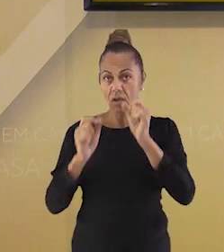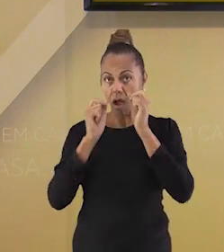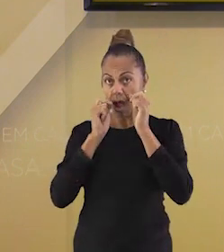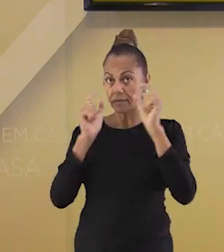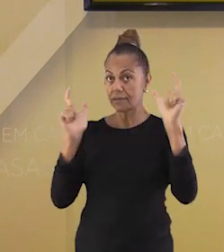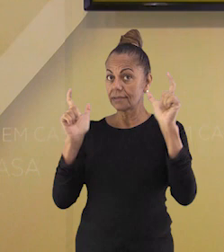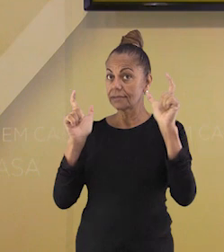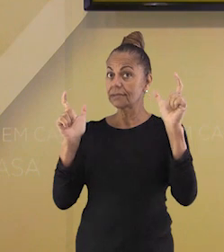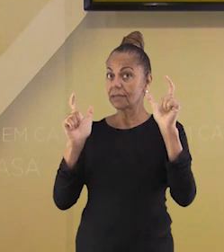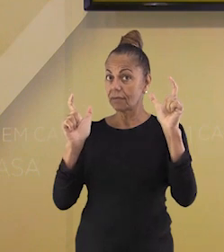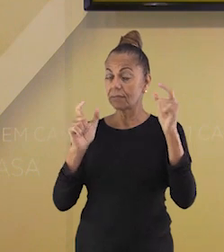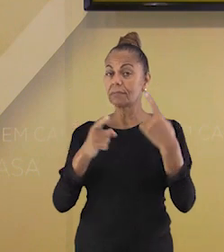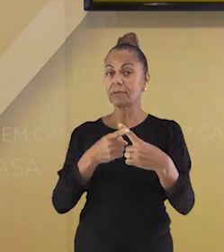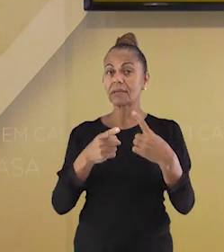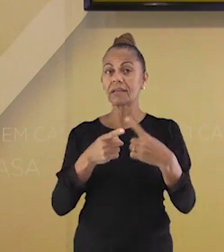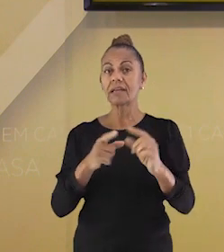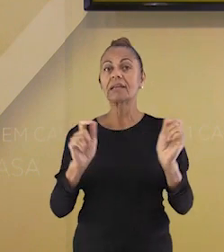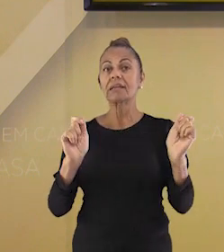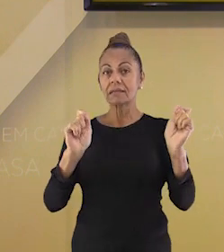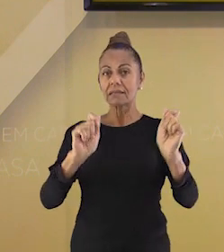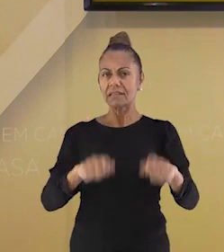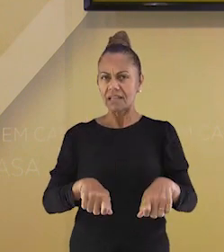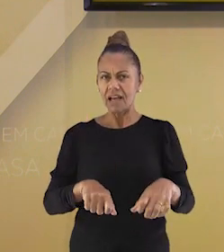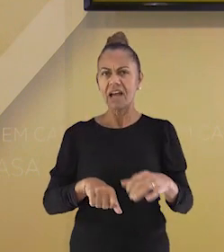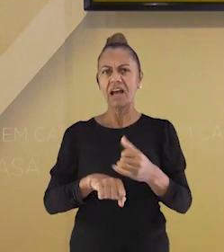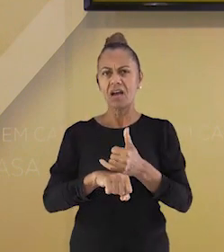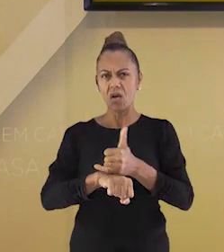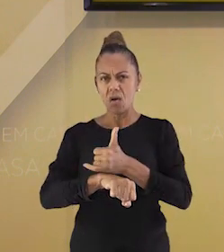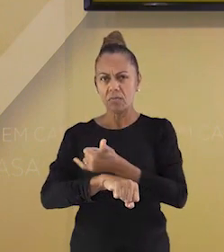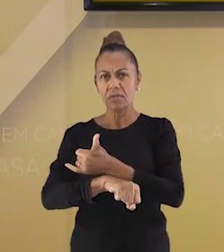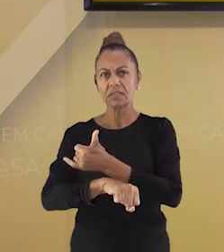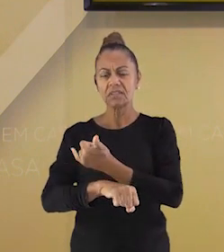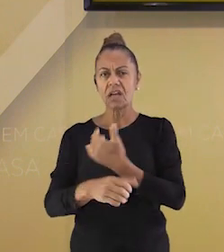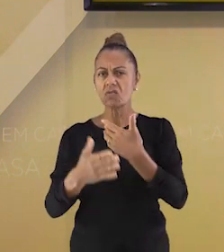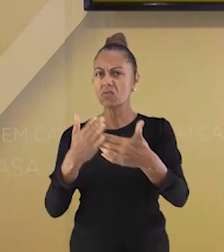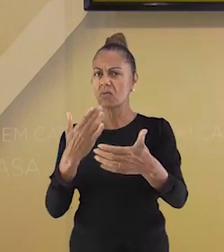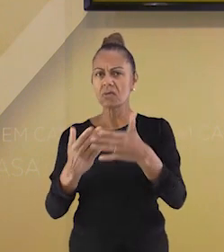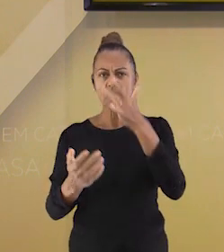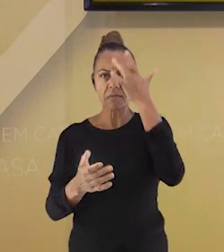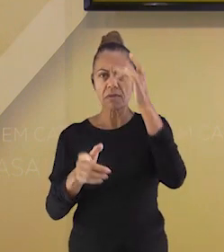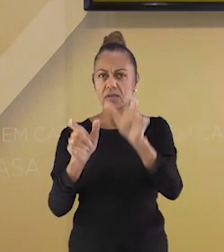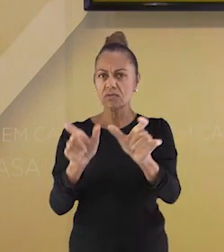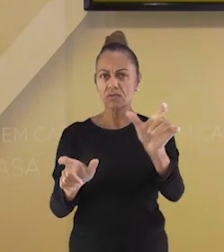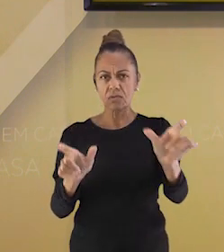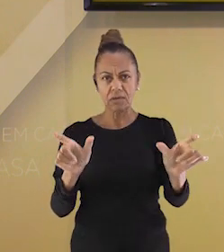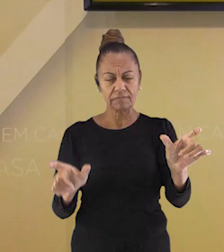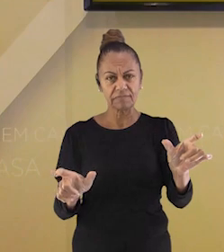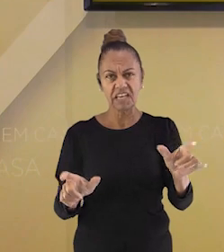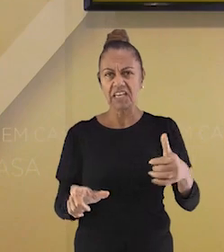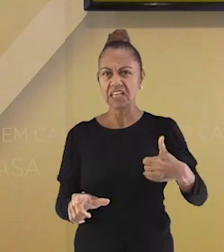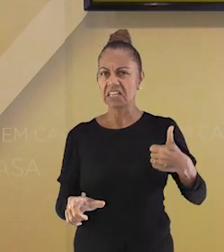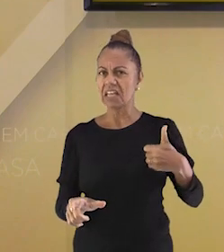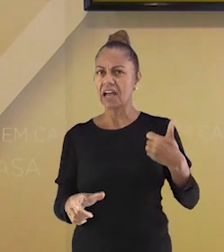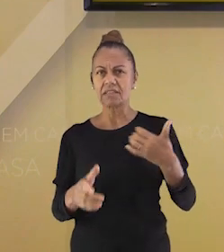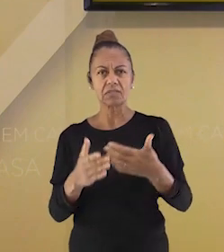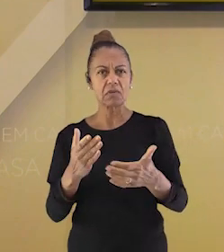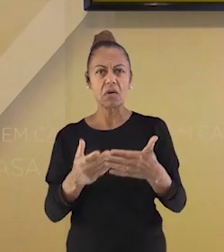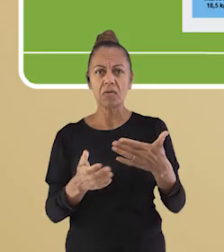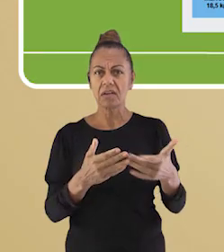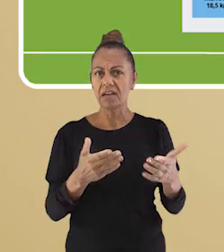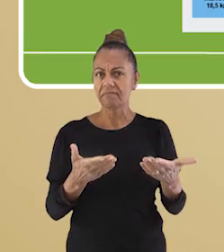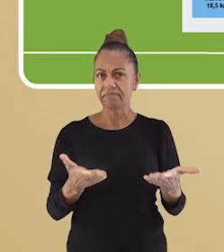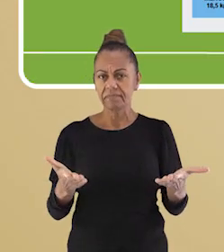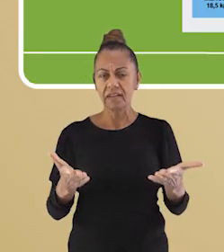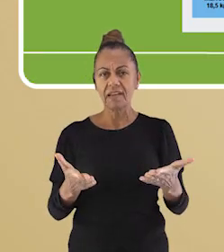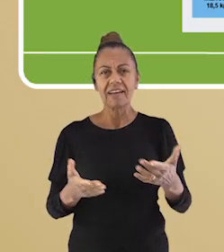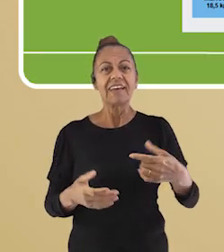AVC e o infarto. E fiquem atentos, pois a obesidade pode acometer a qualquer um em qualquer faixa etária.